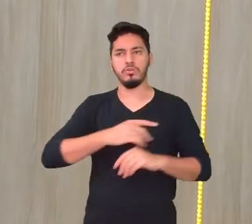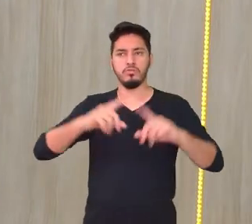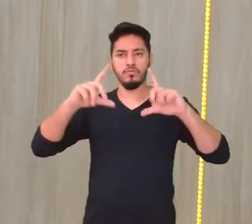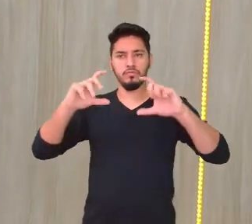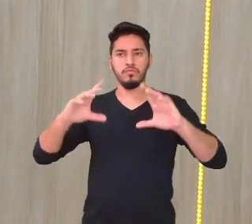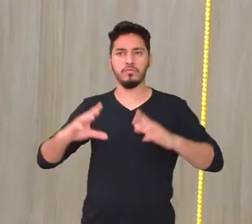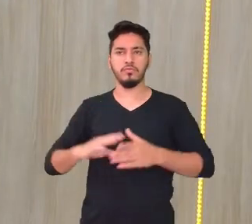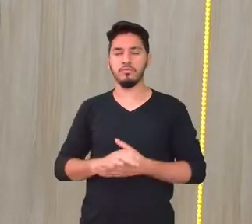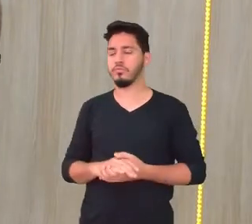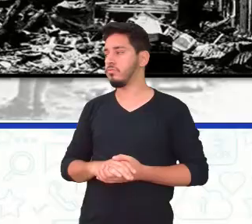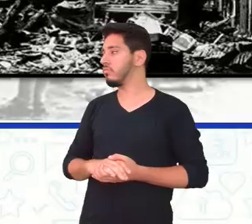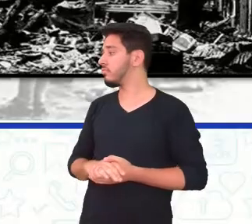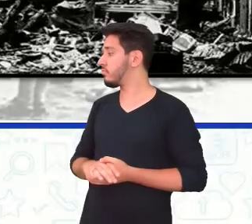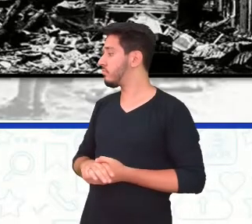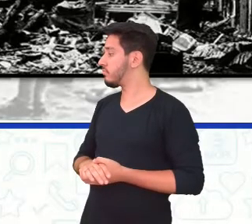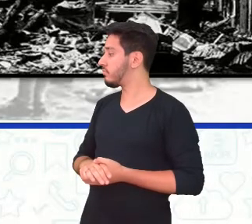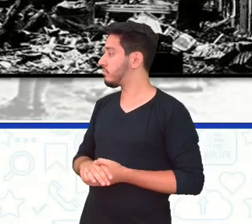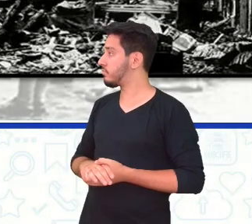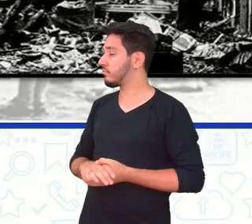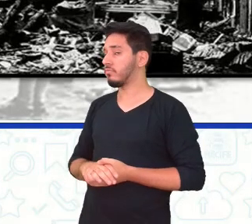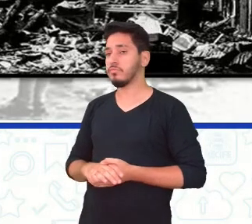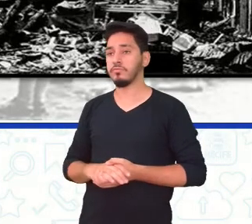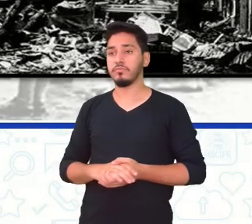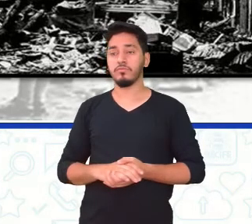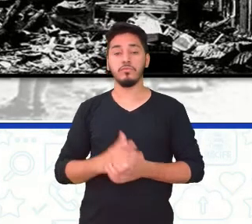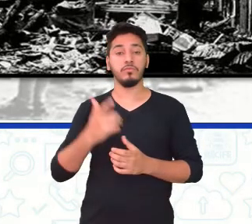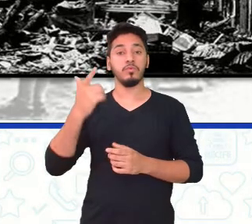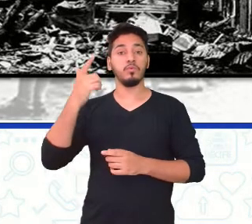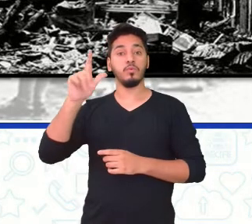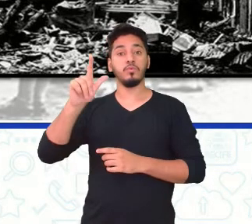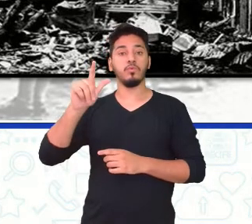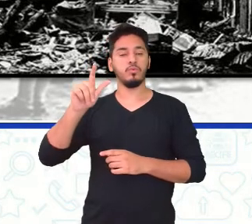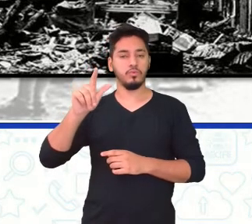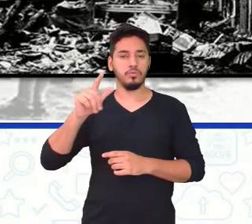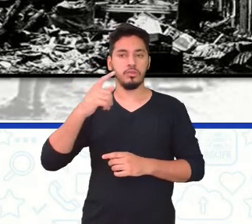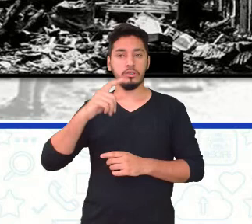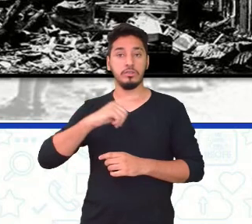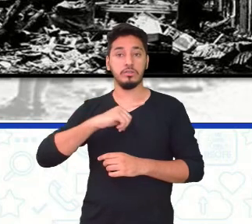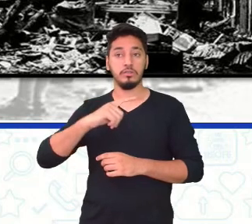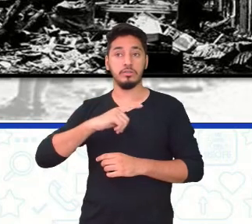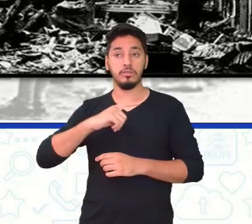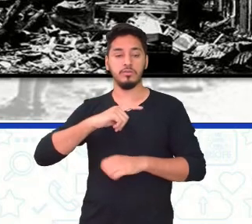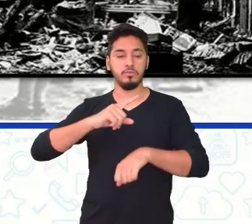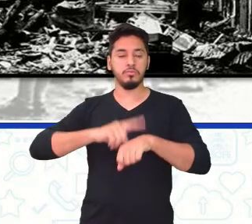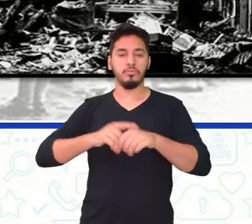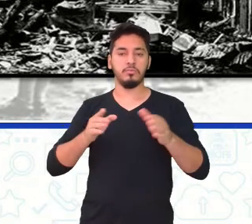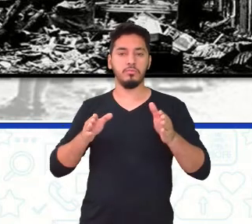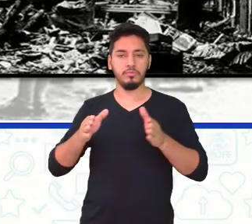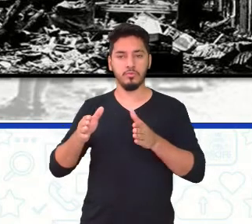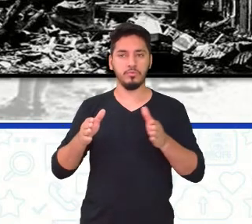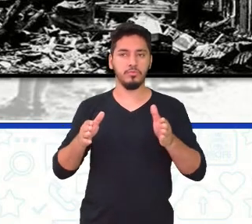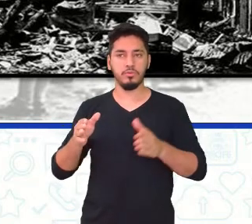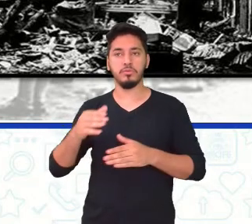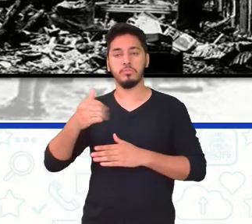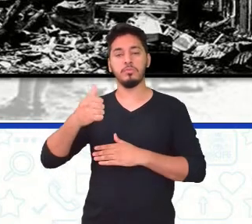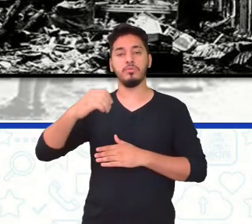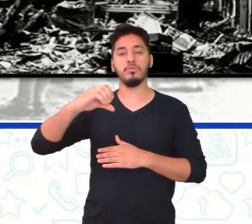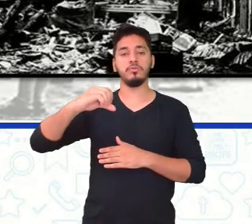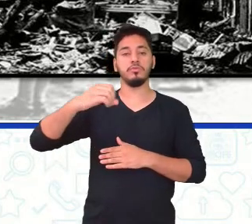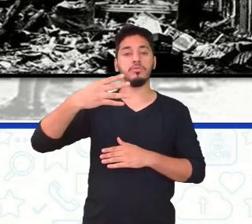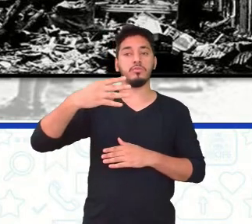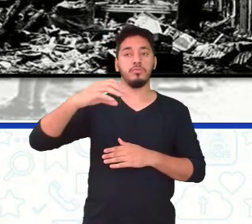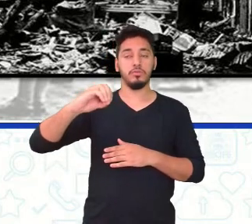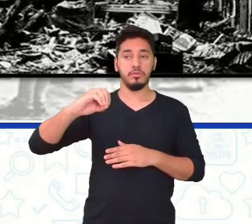Então, a outra operação que a gente vai ter durante esse primeiro momento, né, em